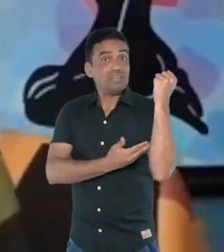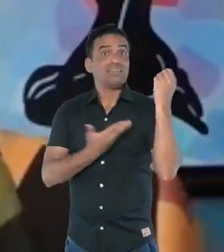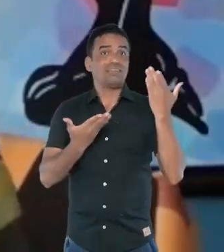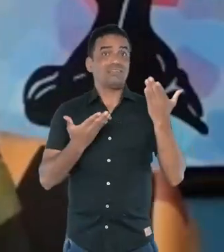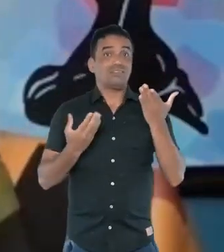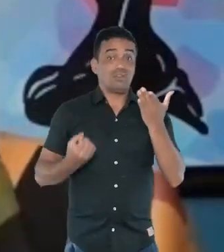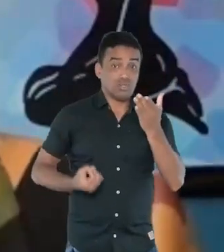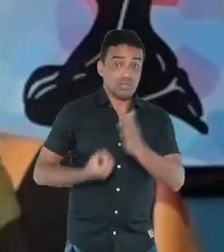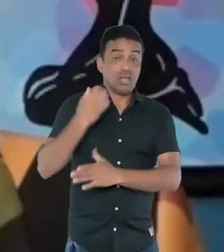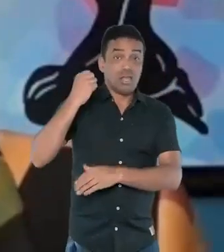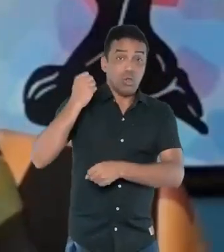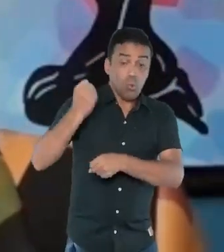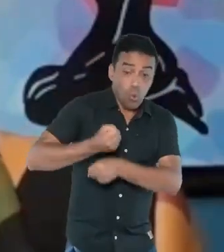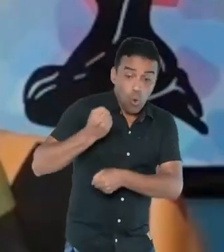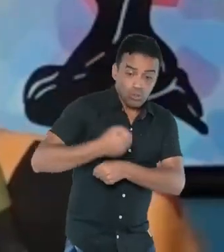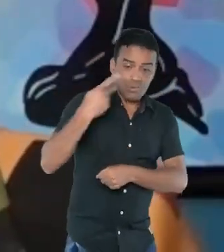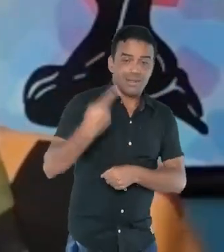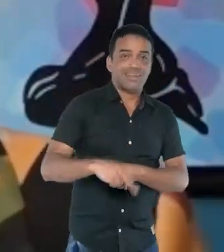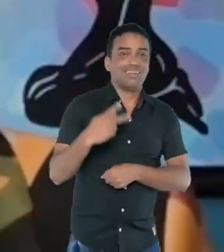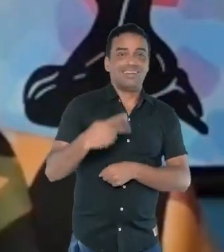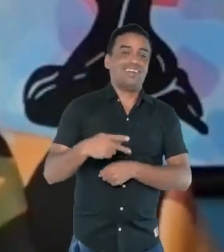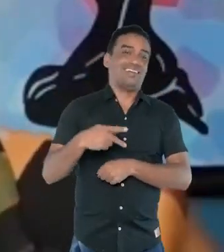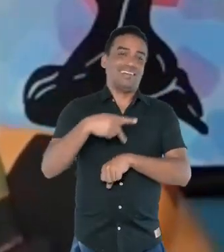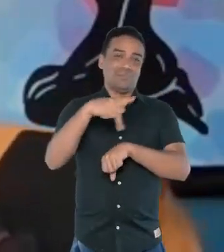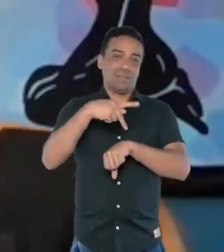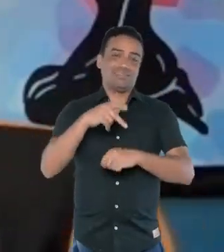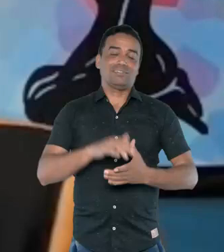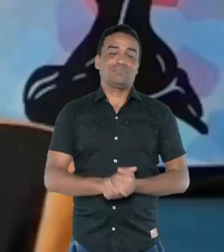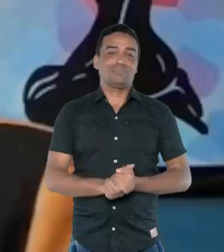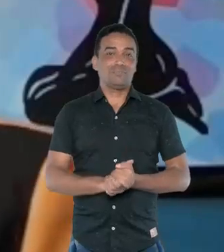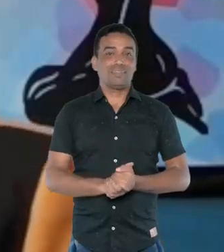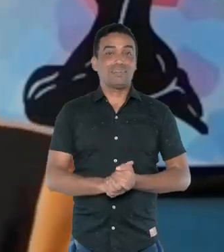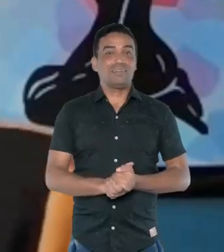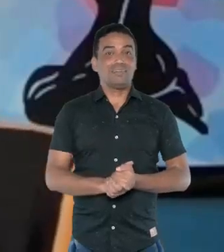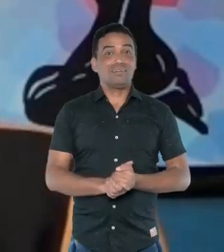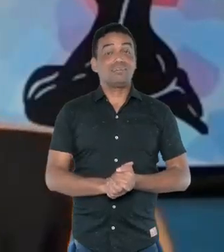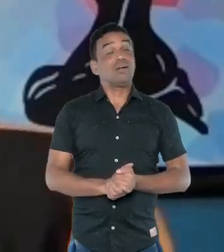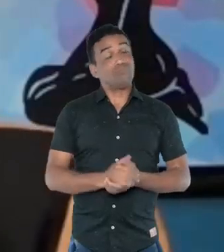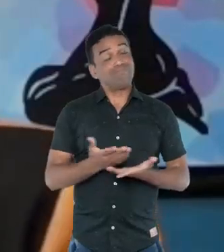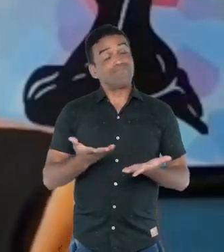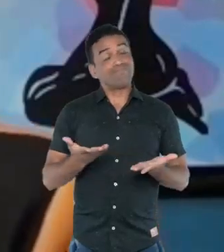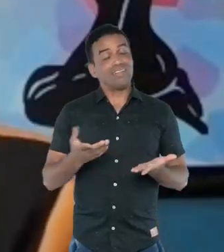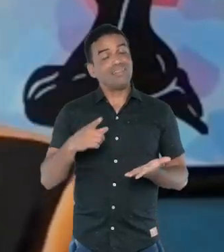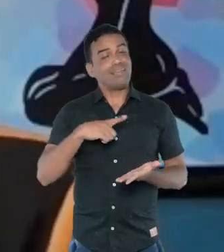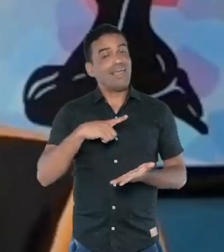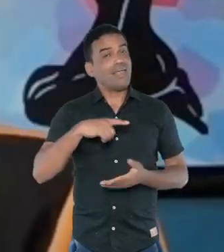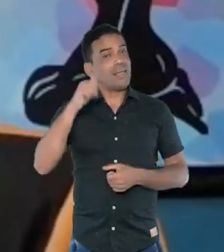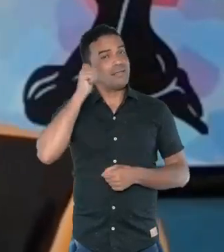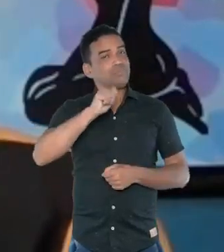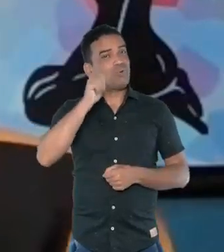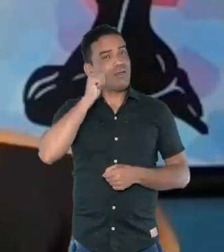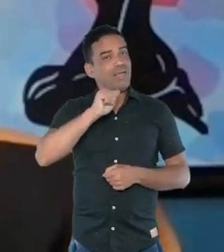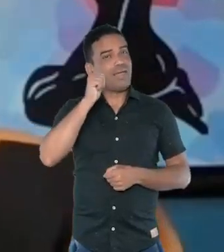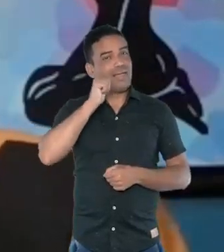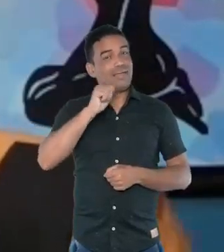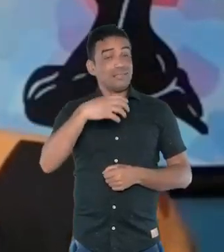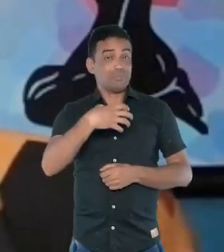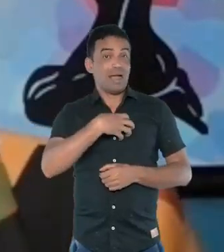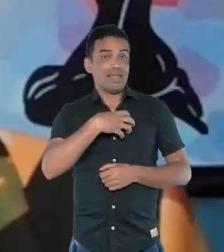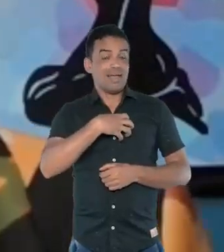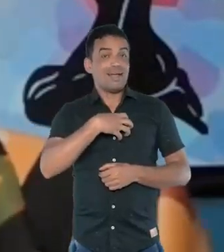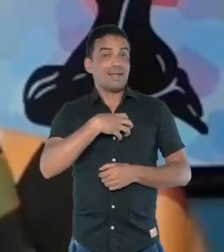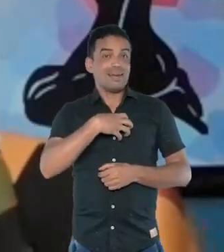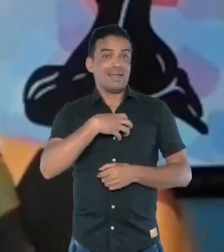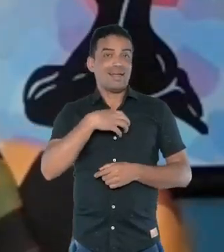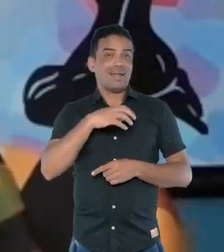gente construiu nesse país. Então, a gente vai trazer as mulheres, as baianas de Acarajé, como